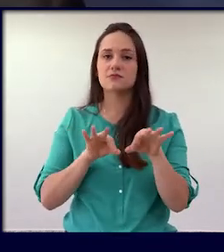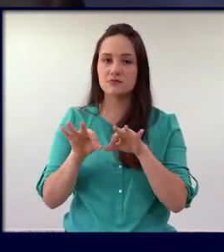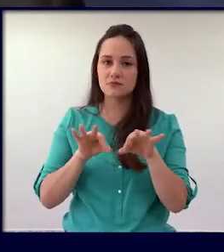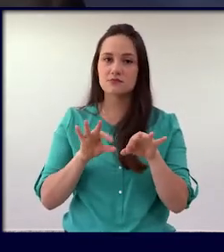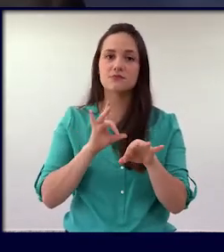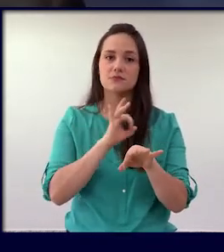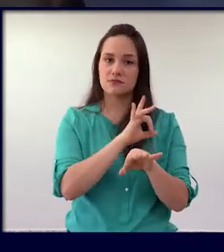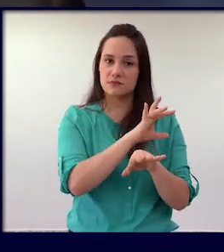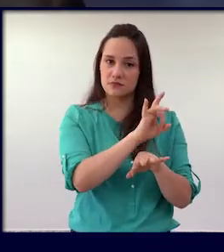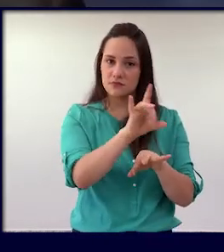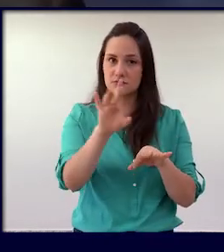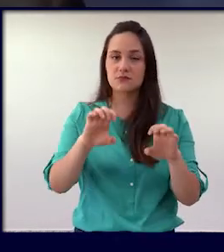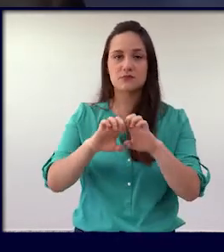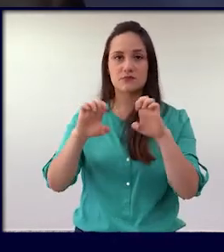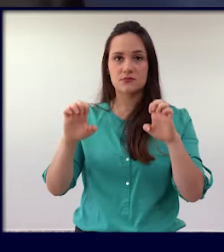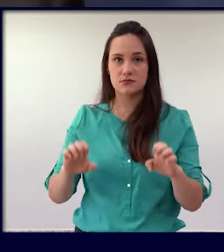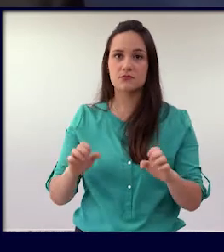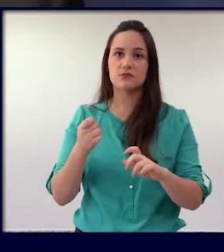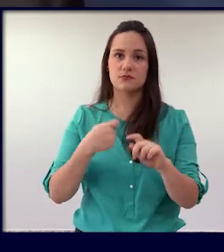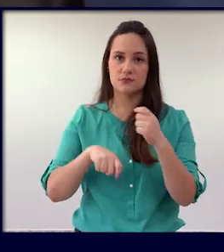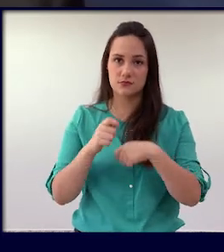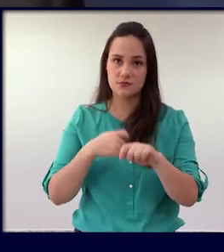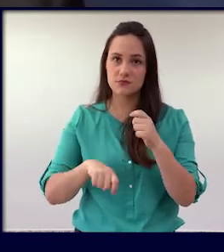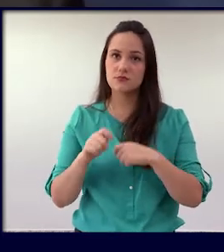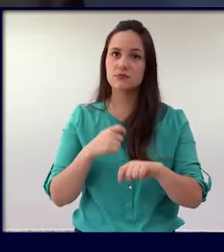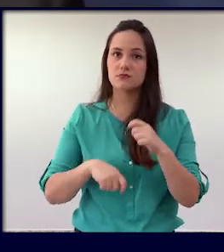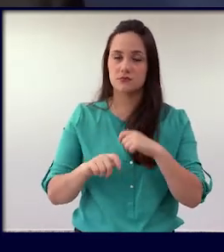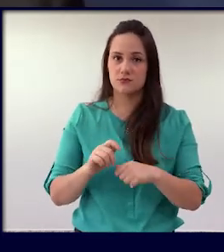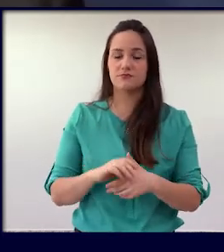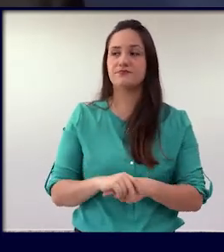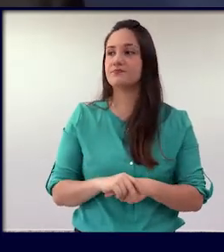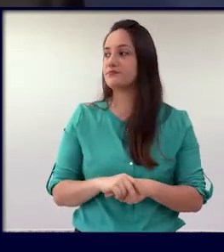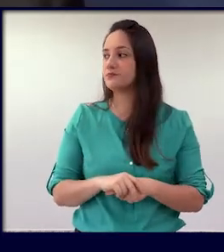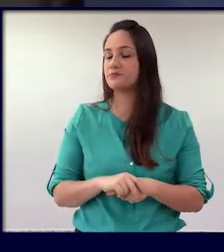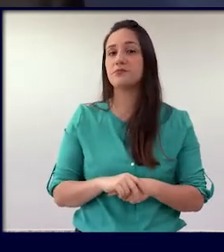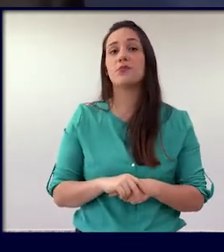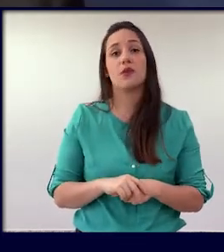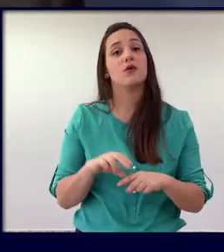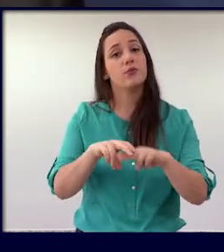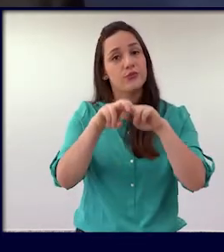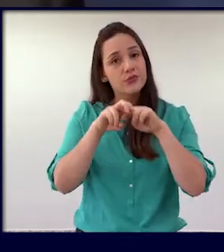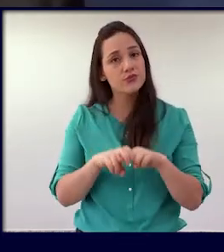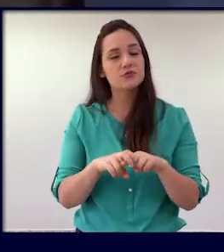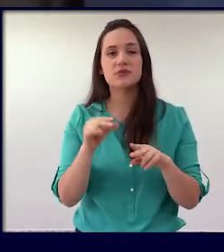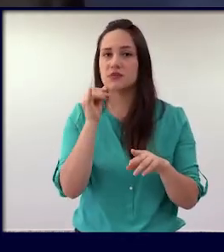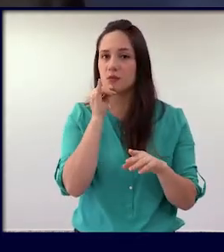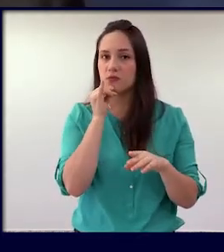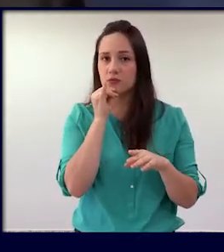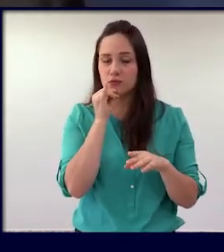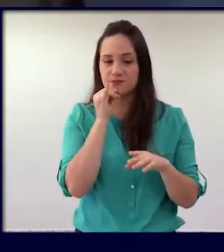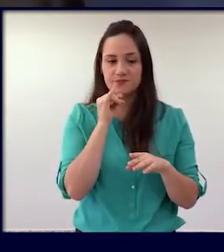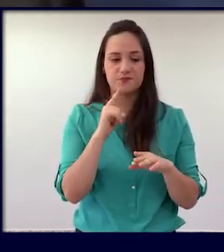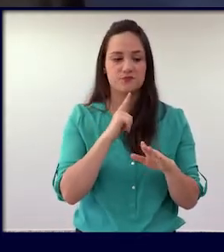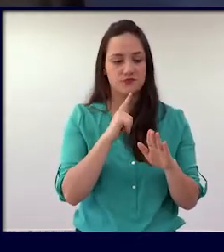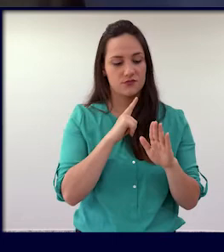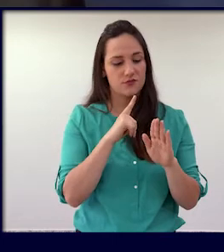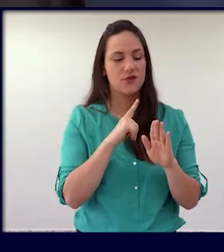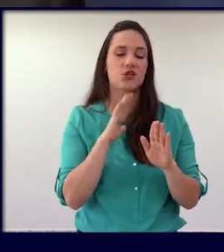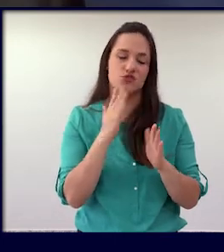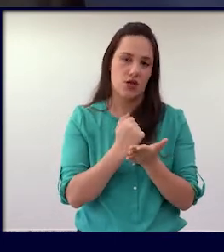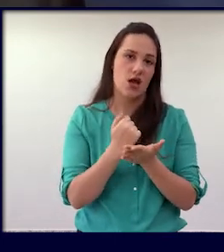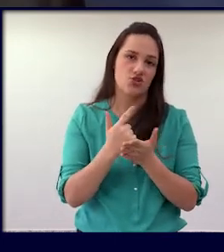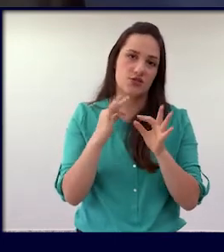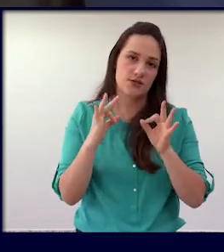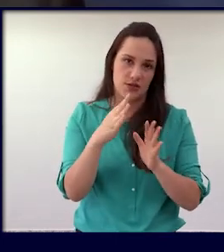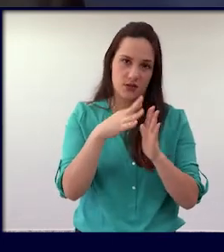realmente da organização de cada estrutura administrativa, que são os cartórios eleitorais, tá? Então, assim, via de